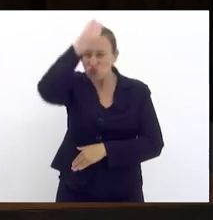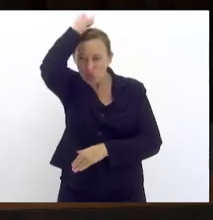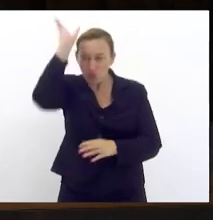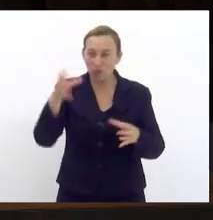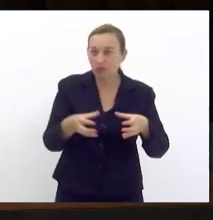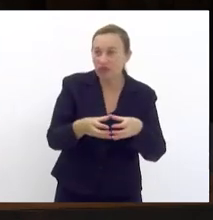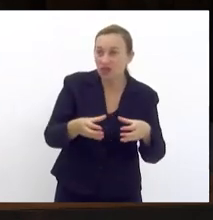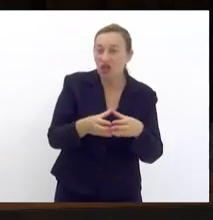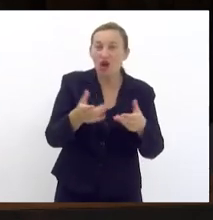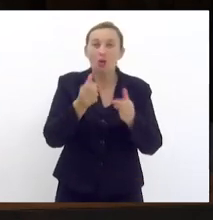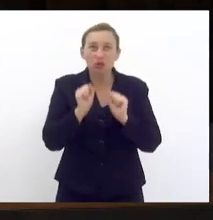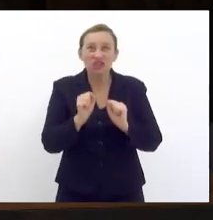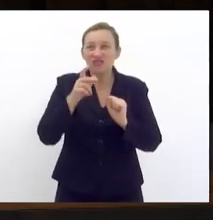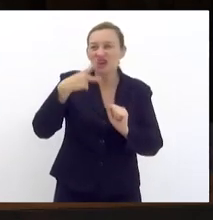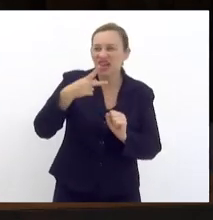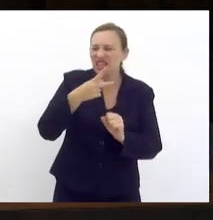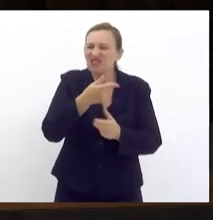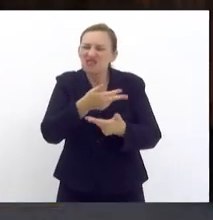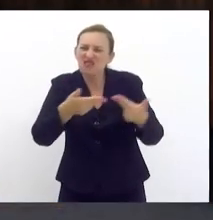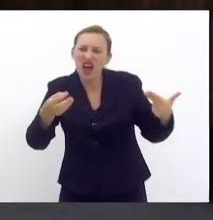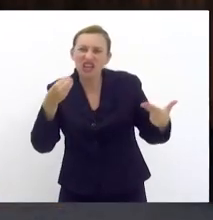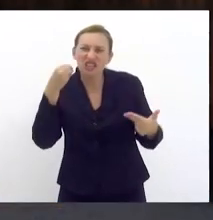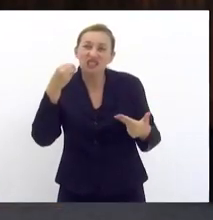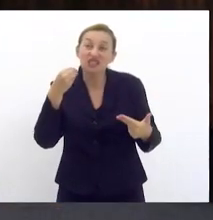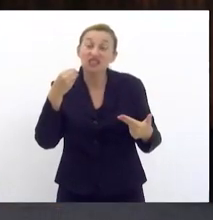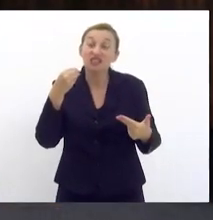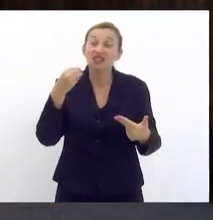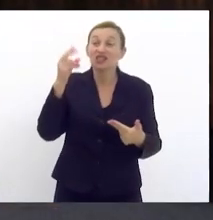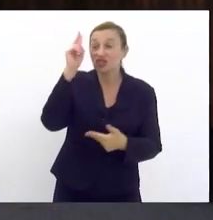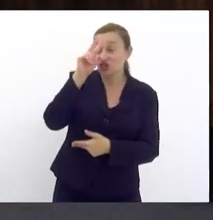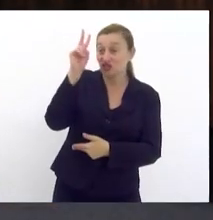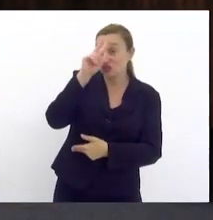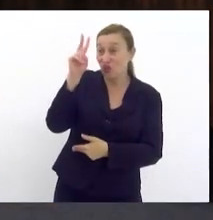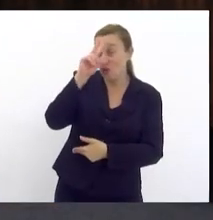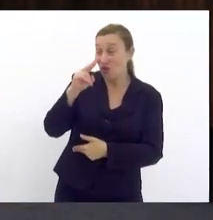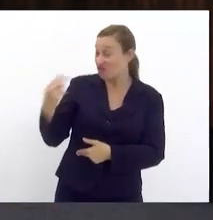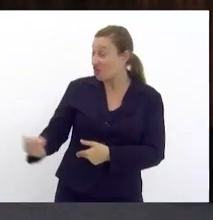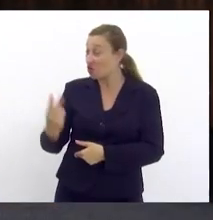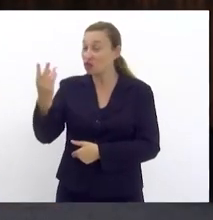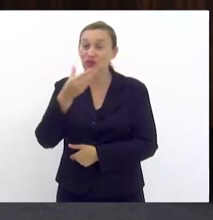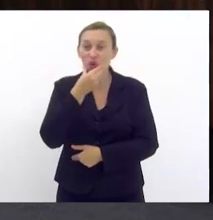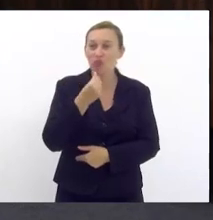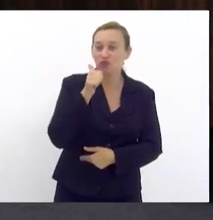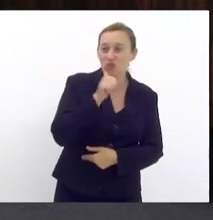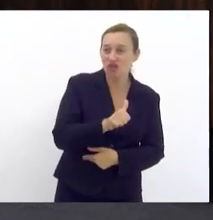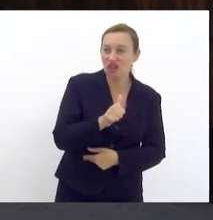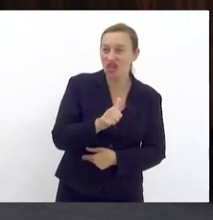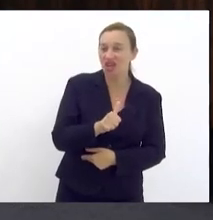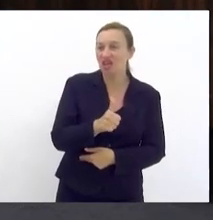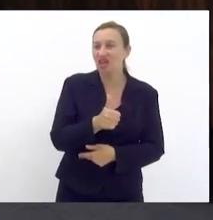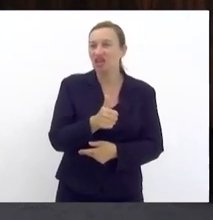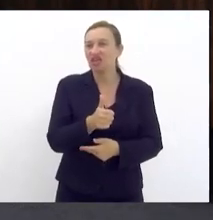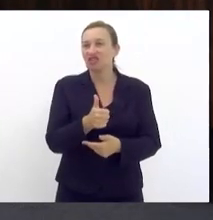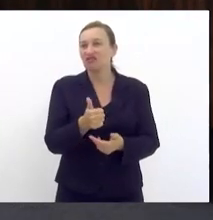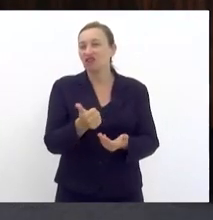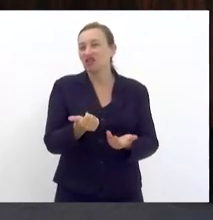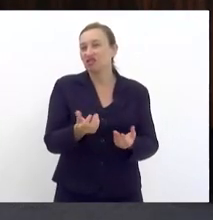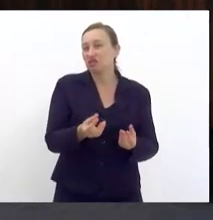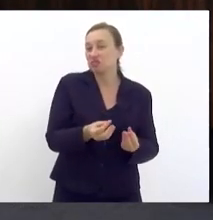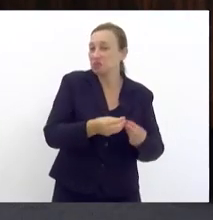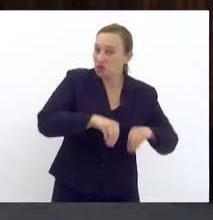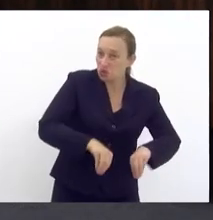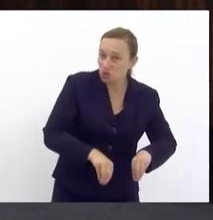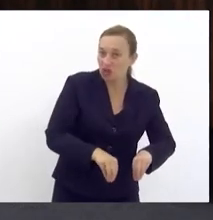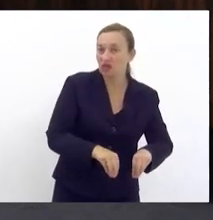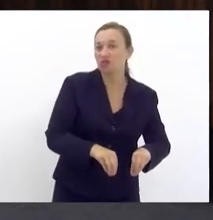dezenas de intervenções que esses valorosos homens e mulheres fizeram, tragédia no Santa Maria, enfim,